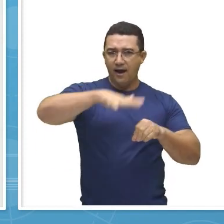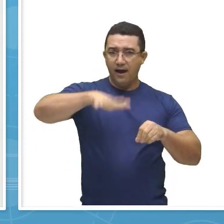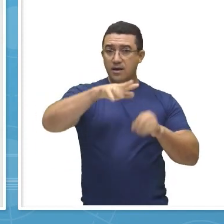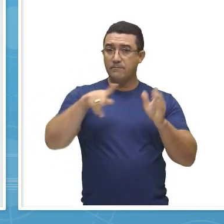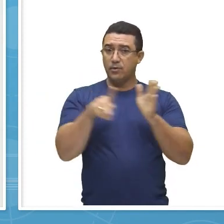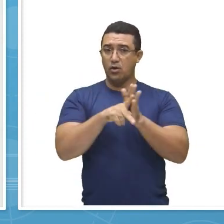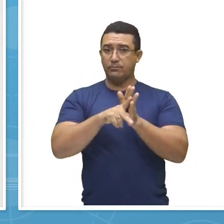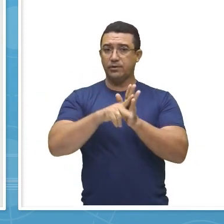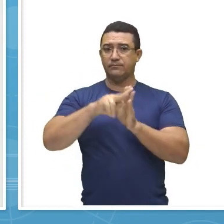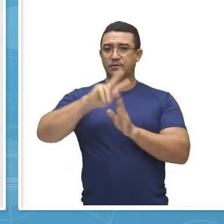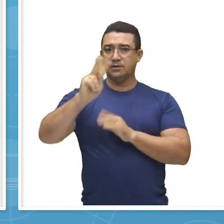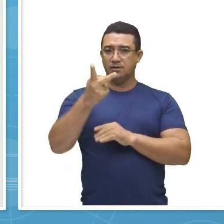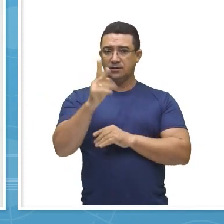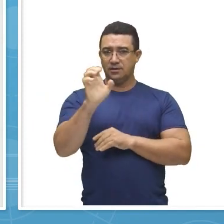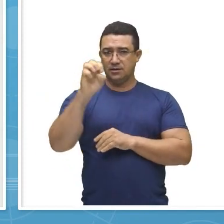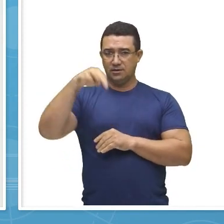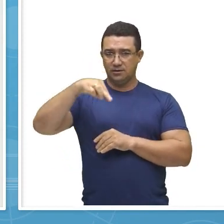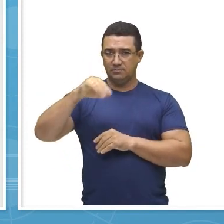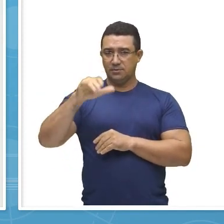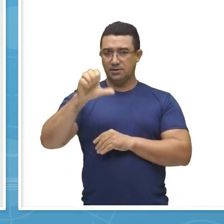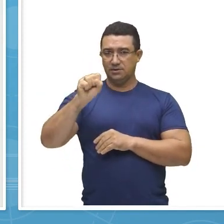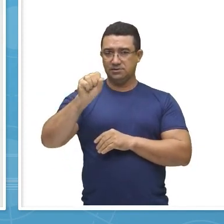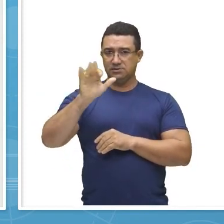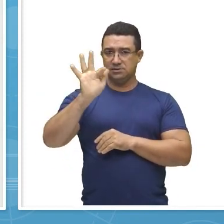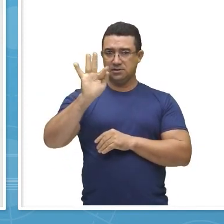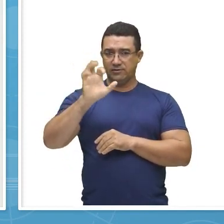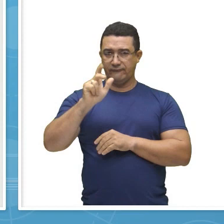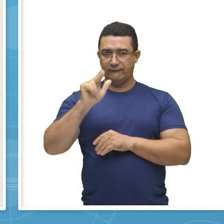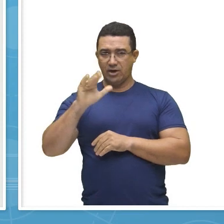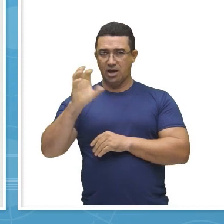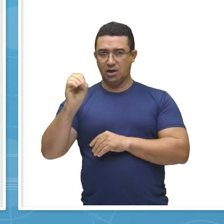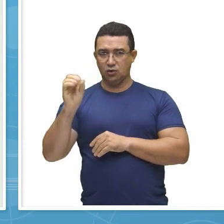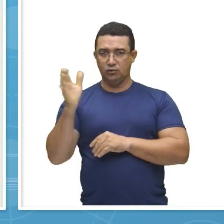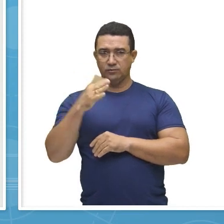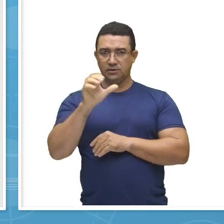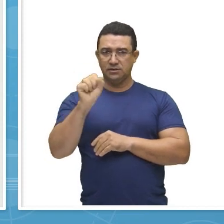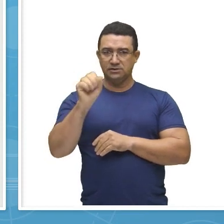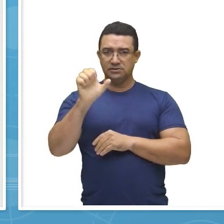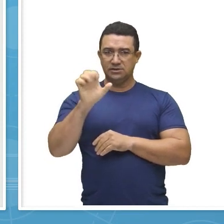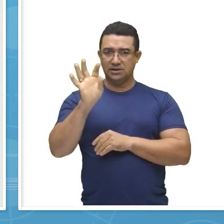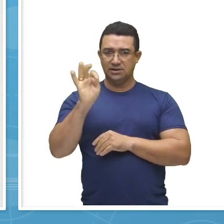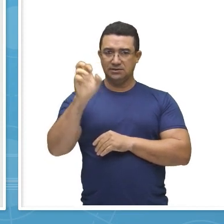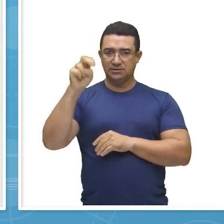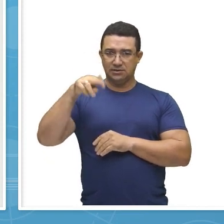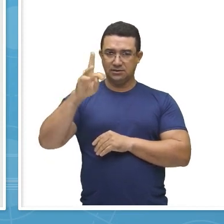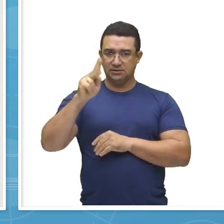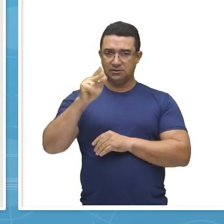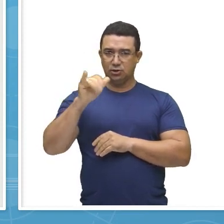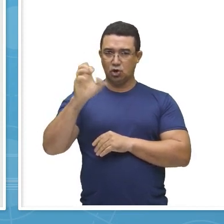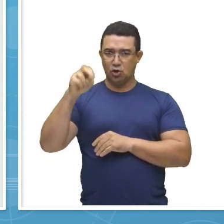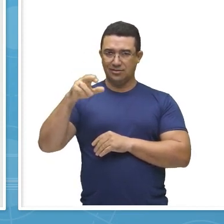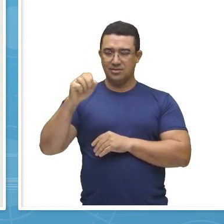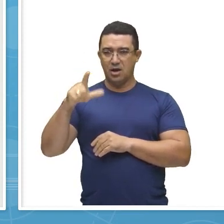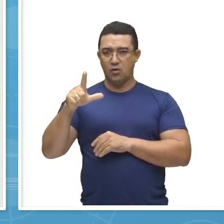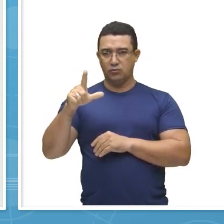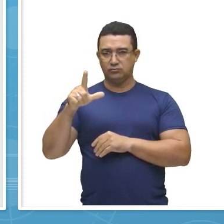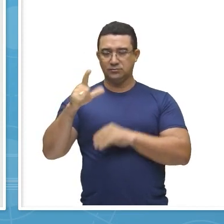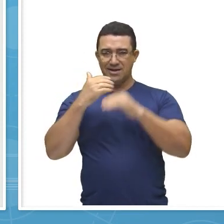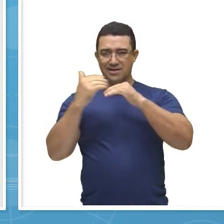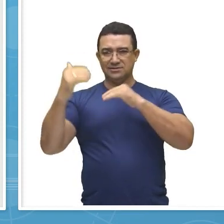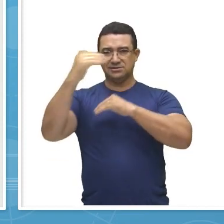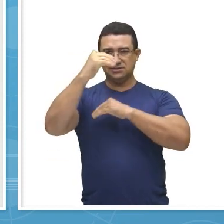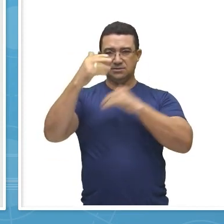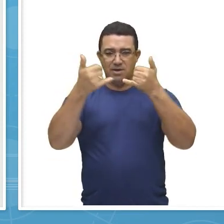hemisfério setentrional, ou seja, acima da linha do Equador, tá bom? E por que que não é a letra